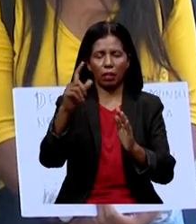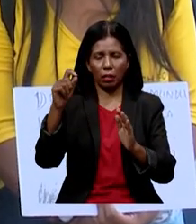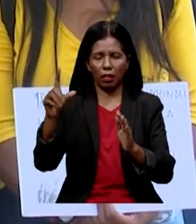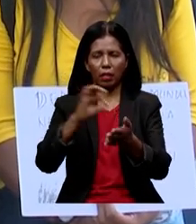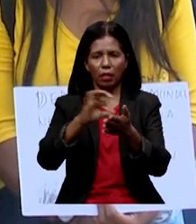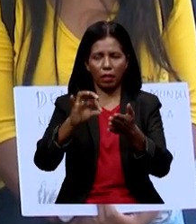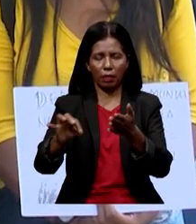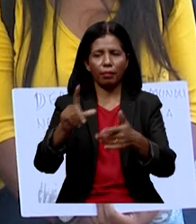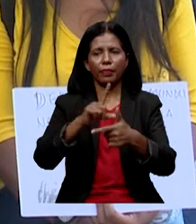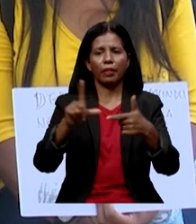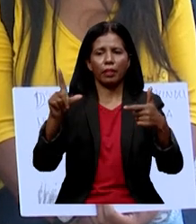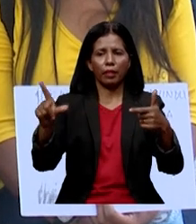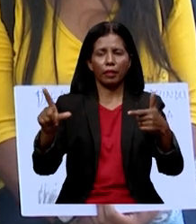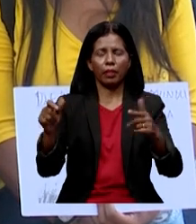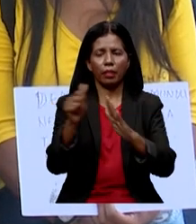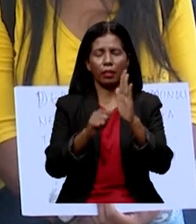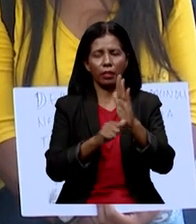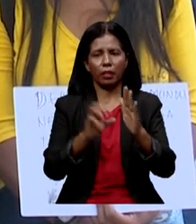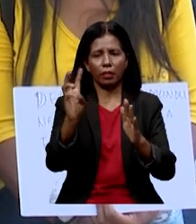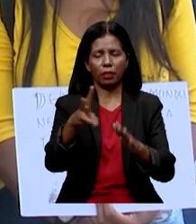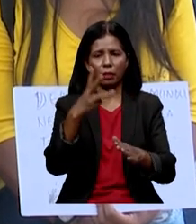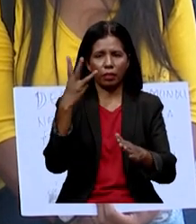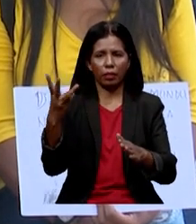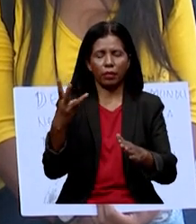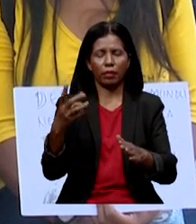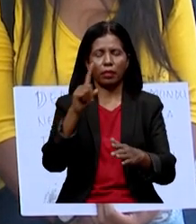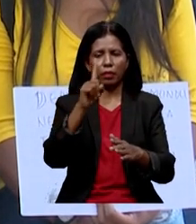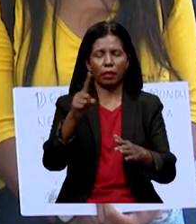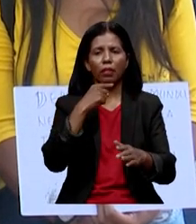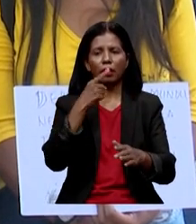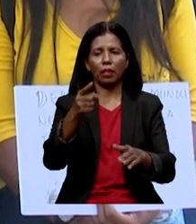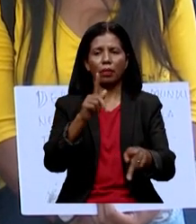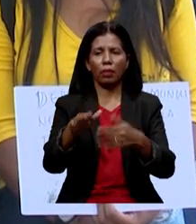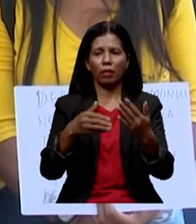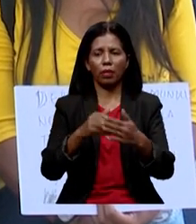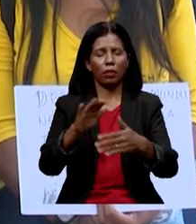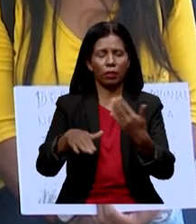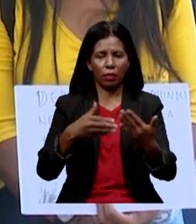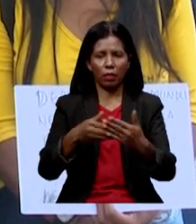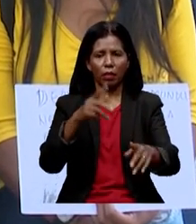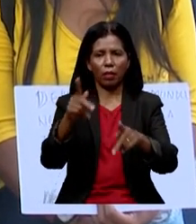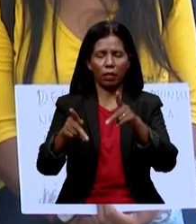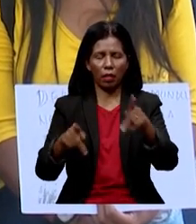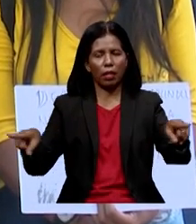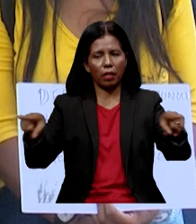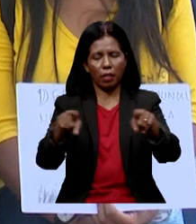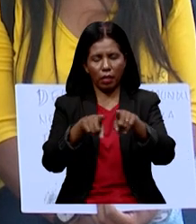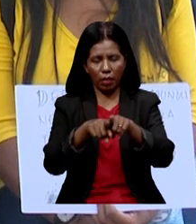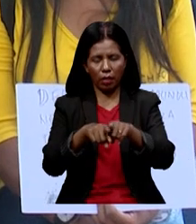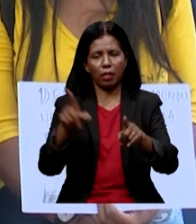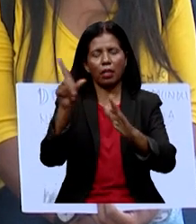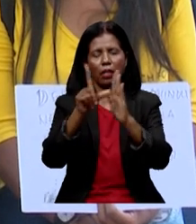hakerek e alinia, e a artigo sanur sinel, alinia 1, hateten katak, todos os cidadãos são iguais perante a